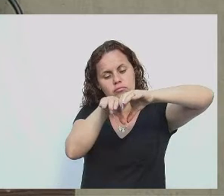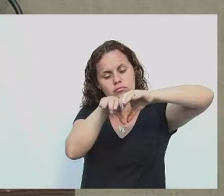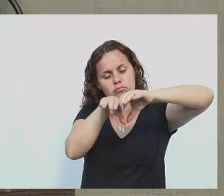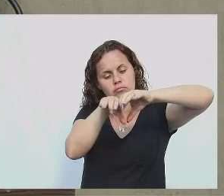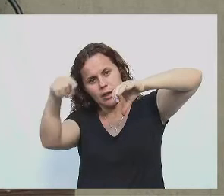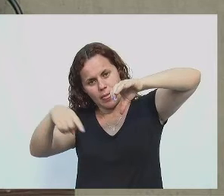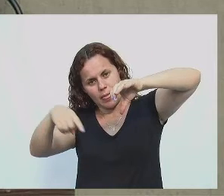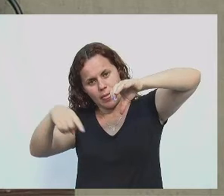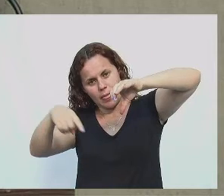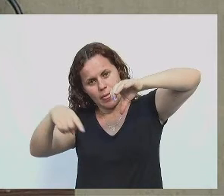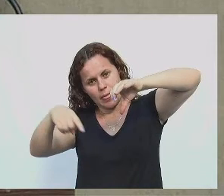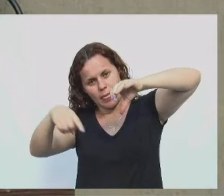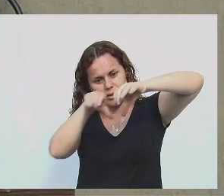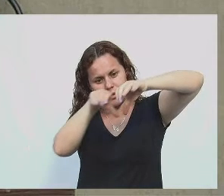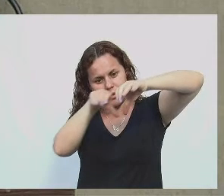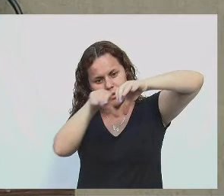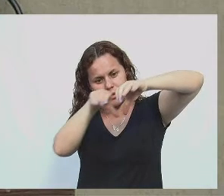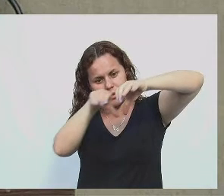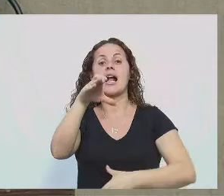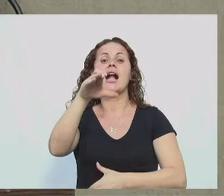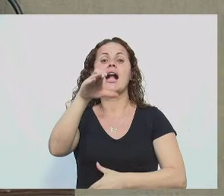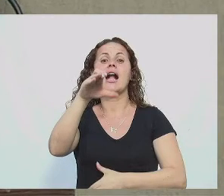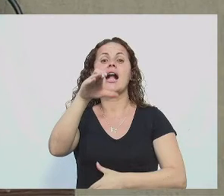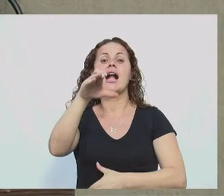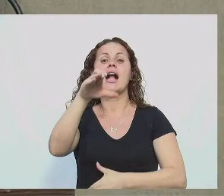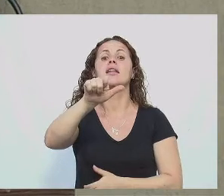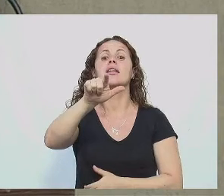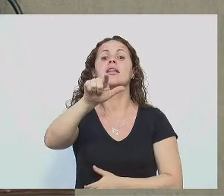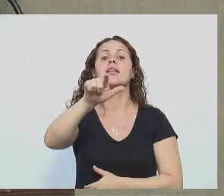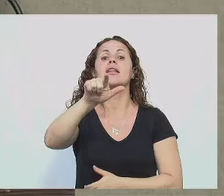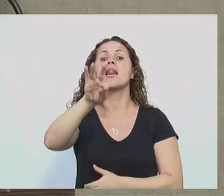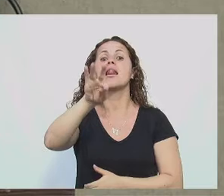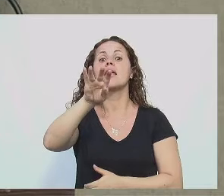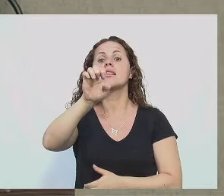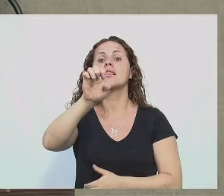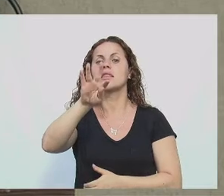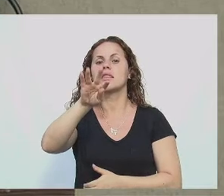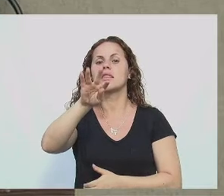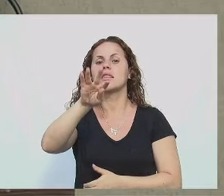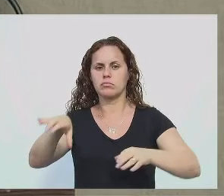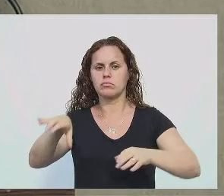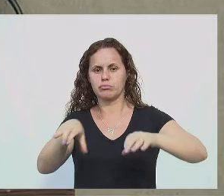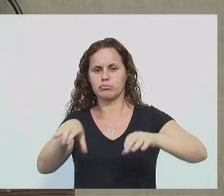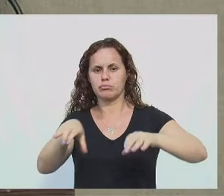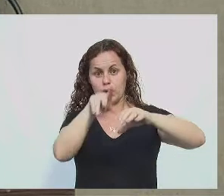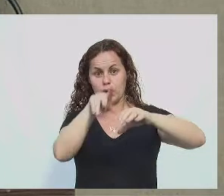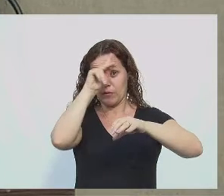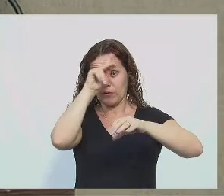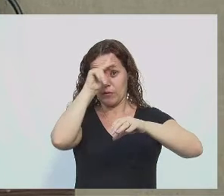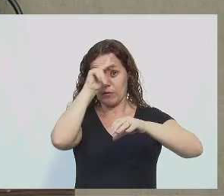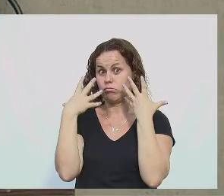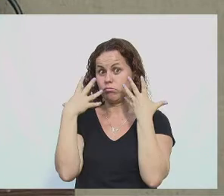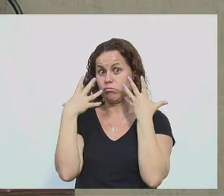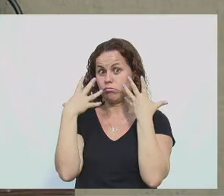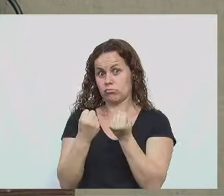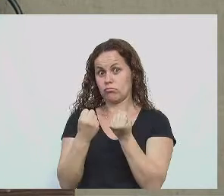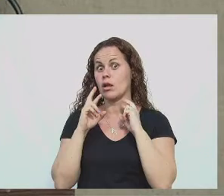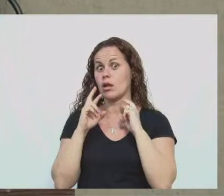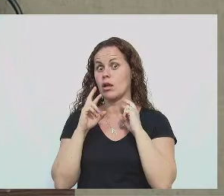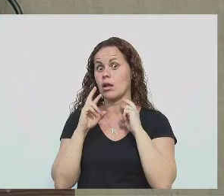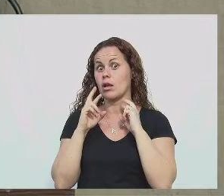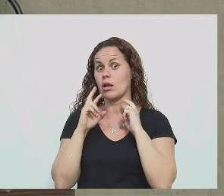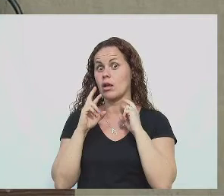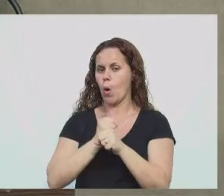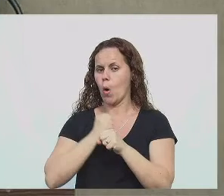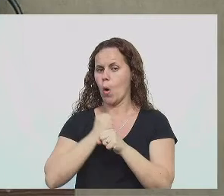a canaleta vai ficar boa, Ramon Guimarães. Acho que agora ela vai ficar boa, que a prefeitura assumiu a responsabilidade da obra da